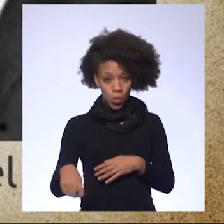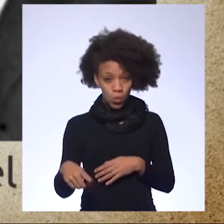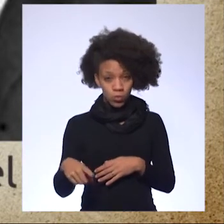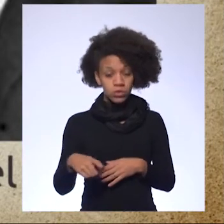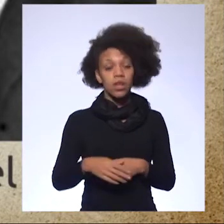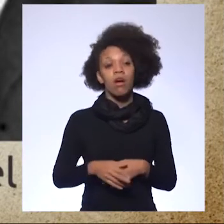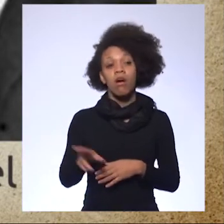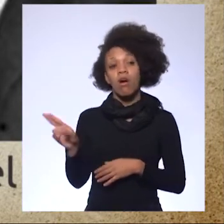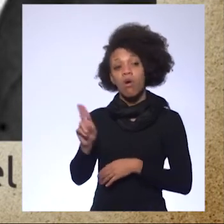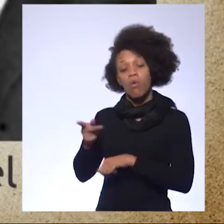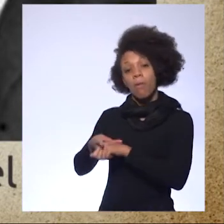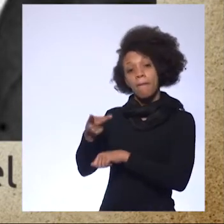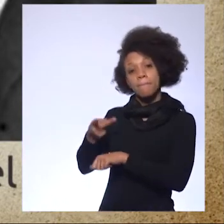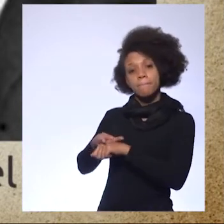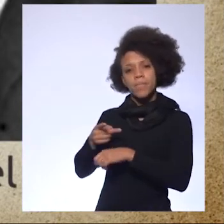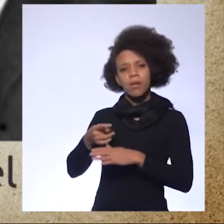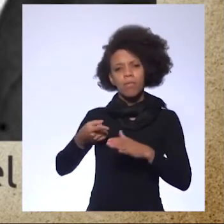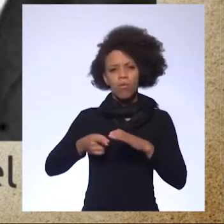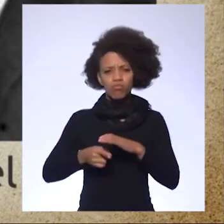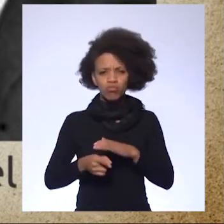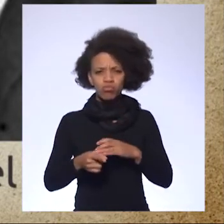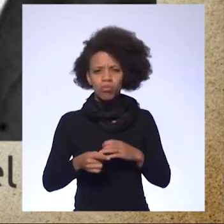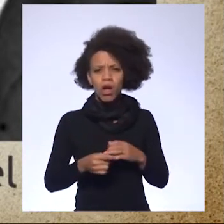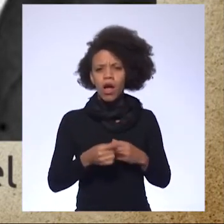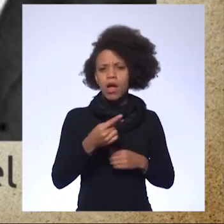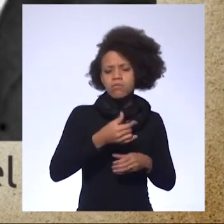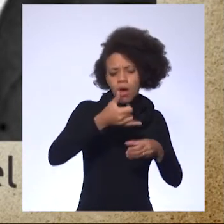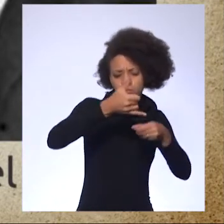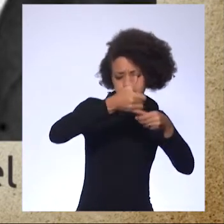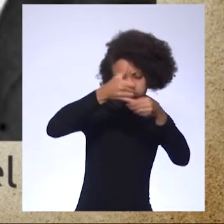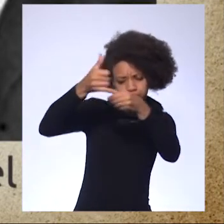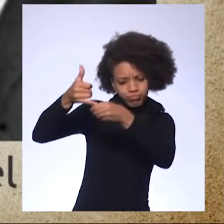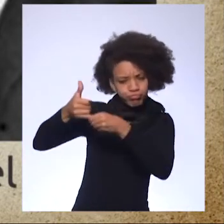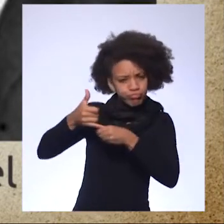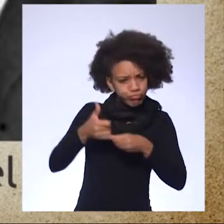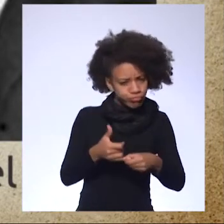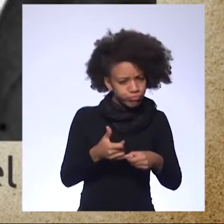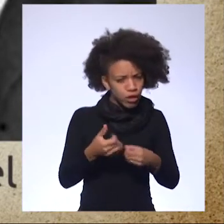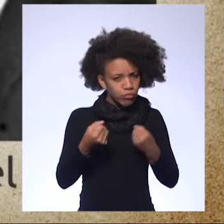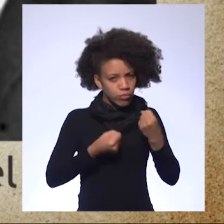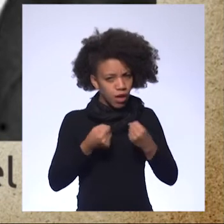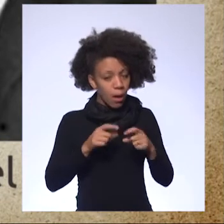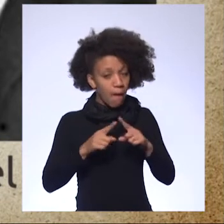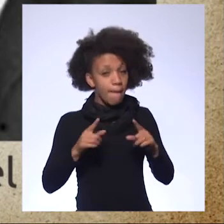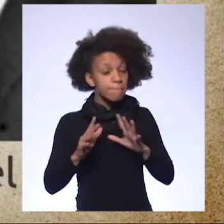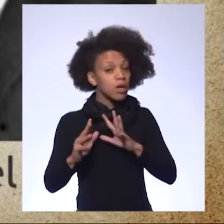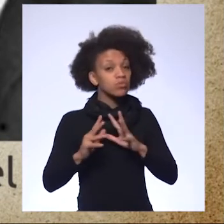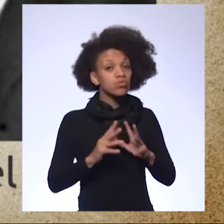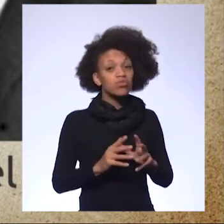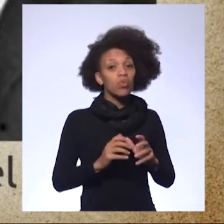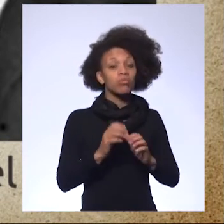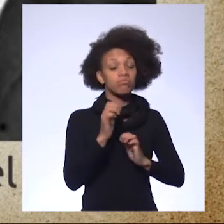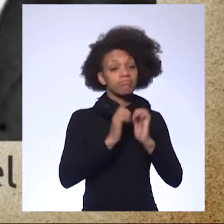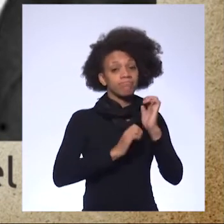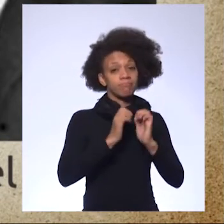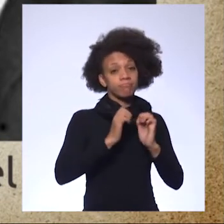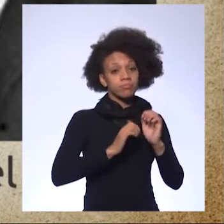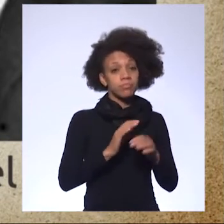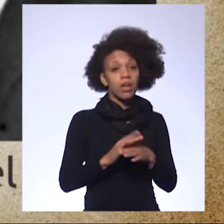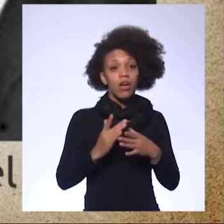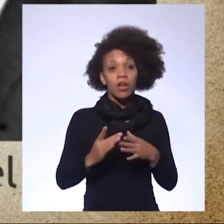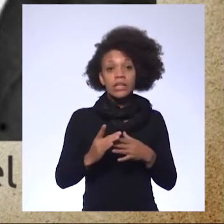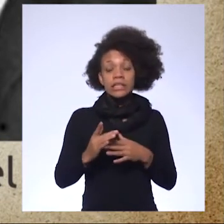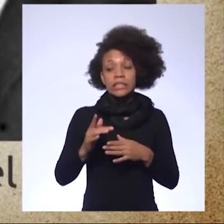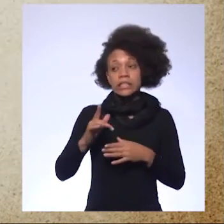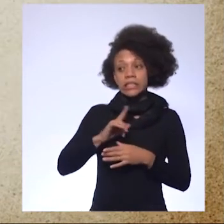nome ao prêmio, fundavam as primeiras refinarias privadas e oleodutos. Mas todo este império foi rapidamente ameaçado por